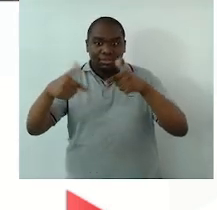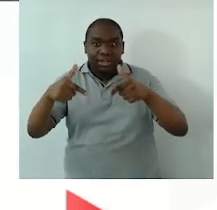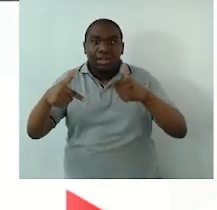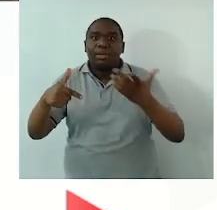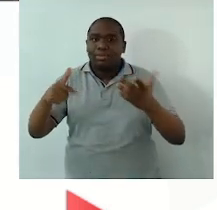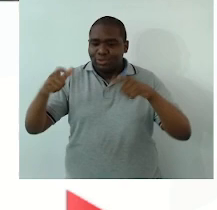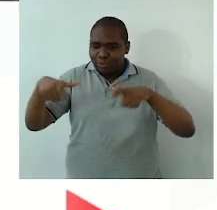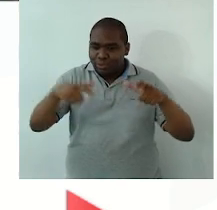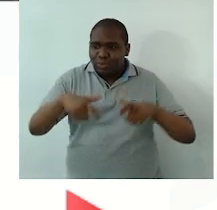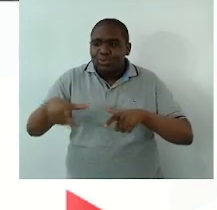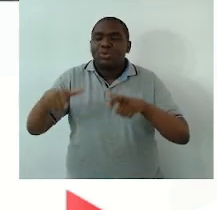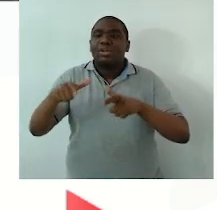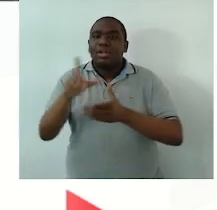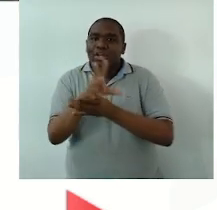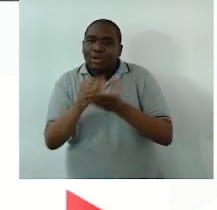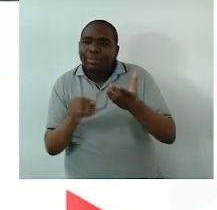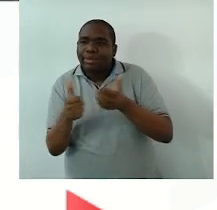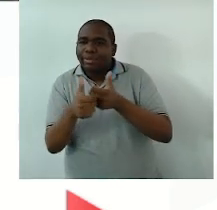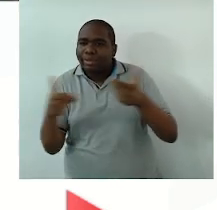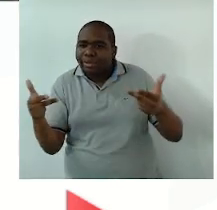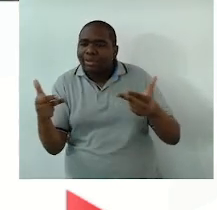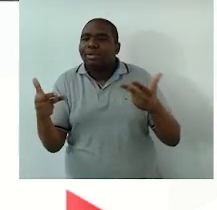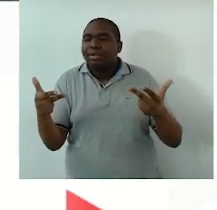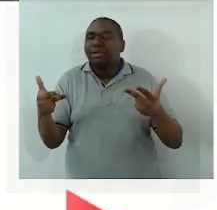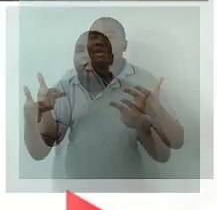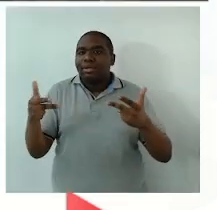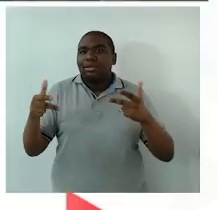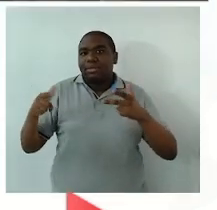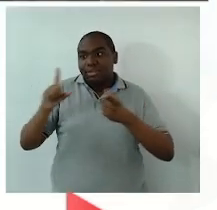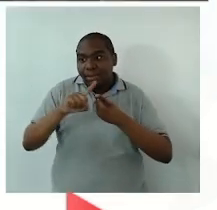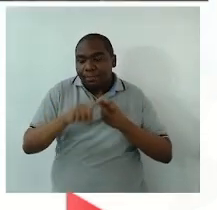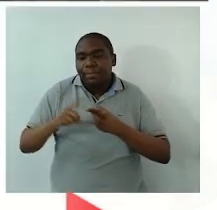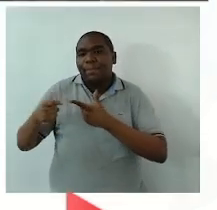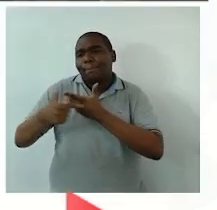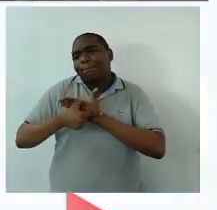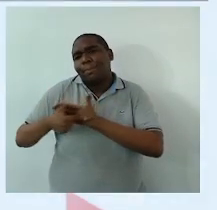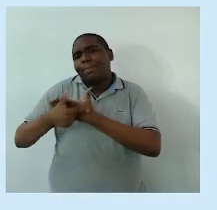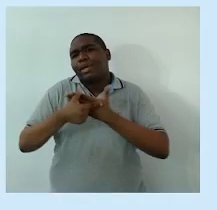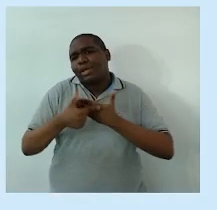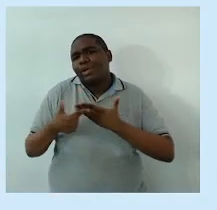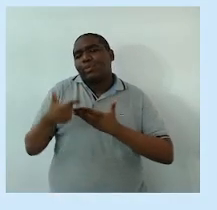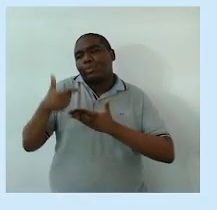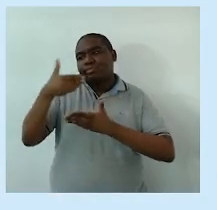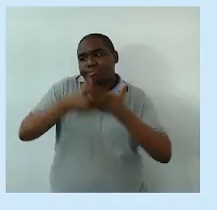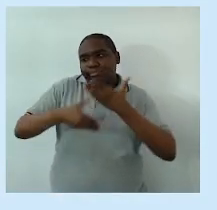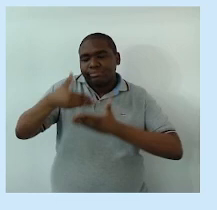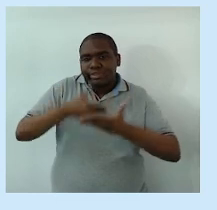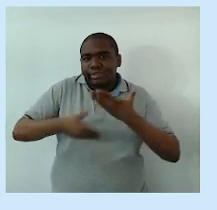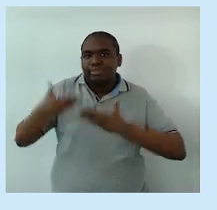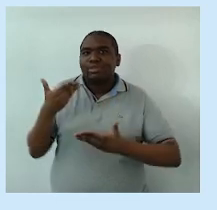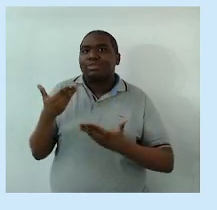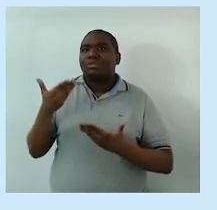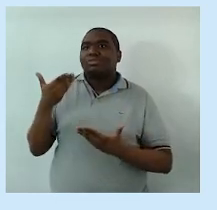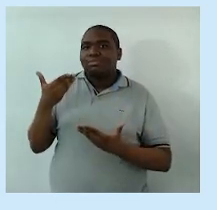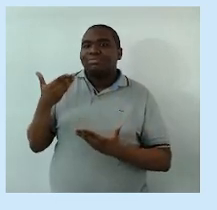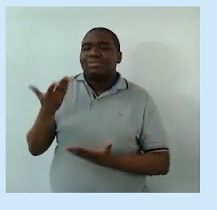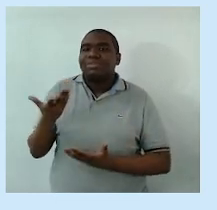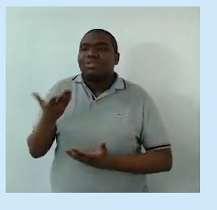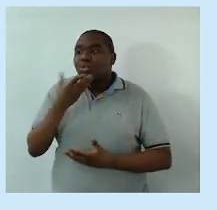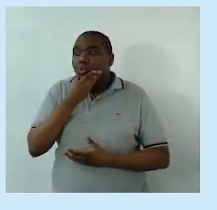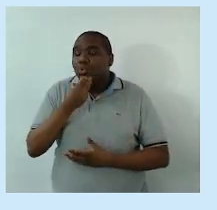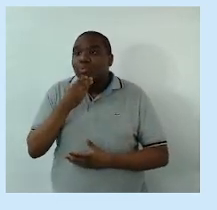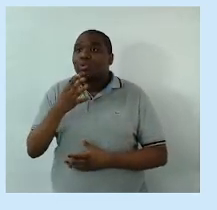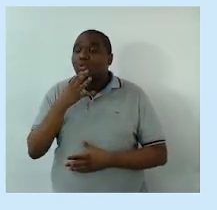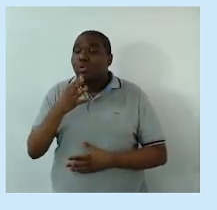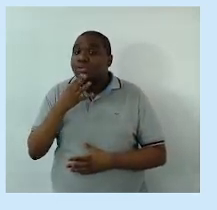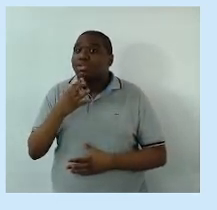né, copiando peças ou representando pequenos papéis. Ele também representou, né, Shakespeare é conhecido como